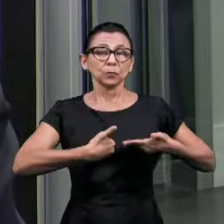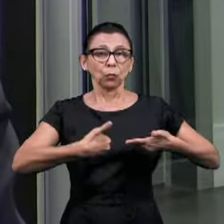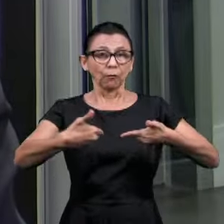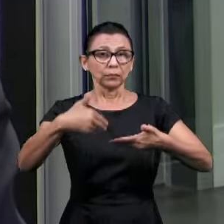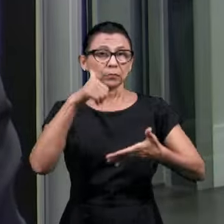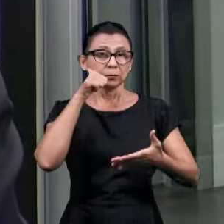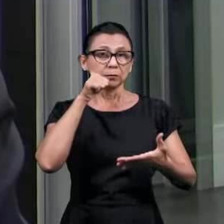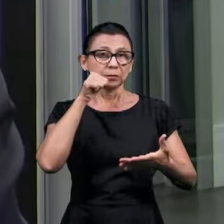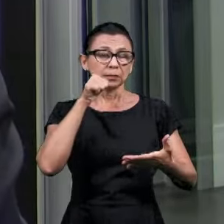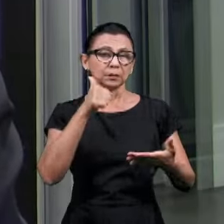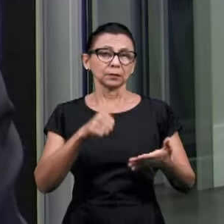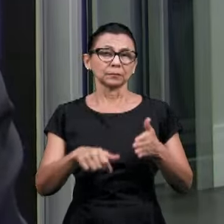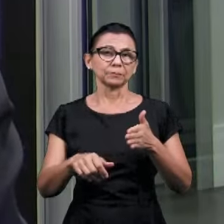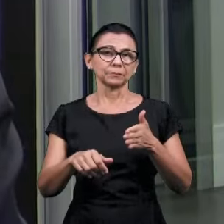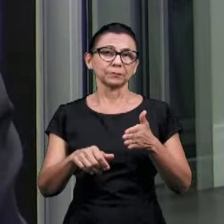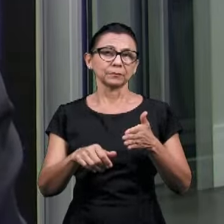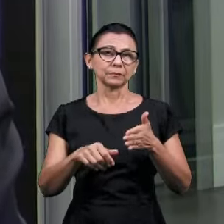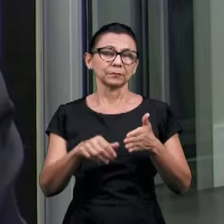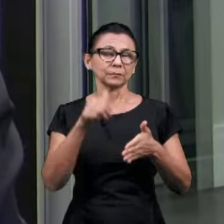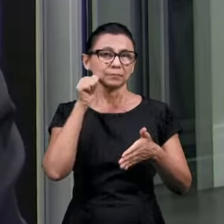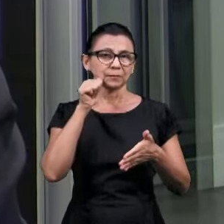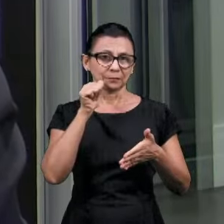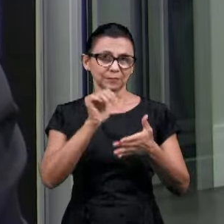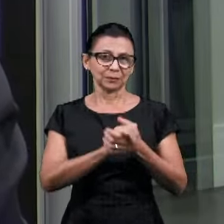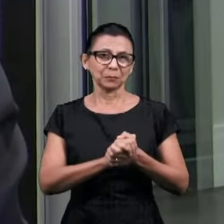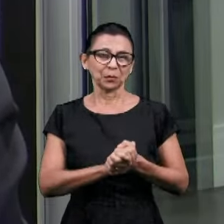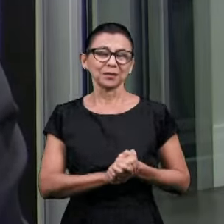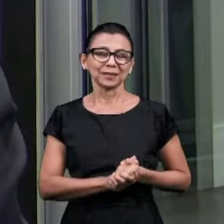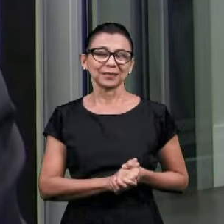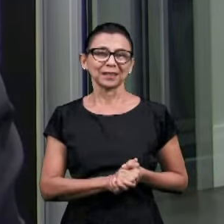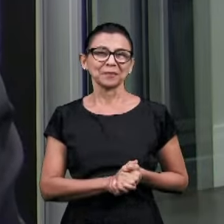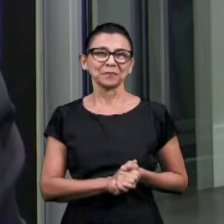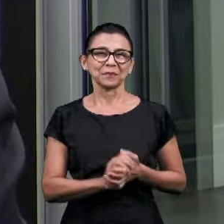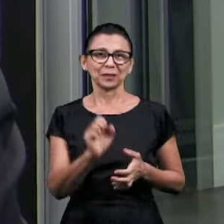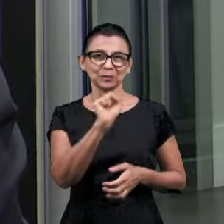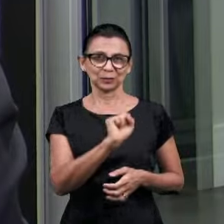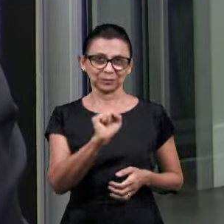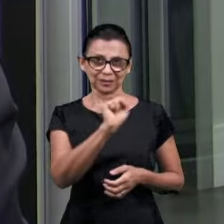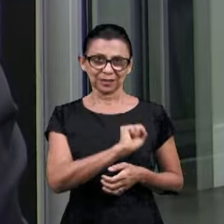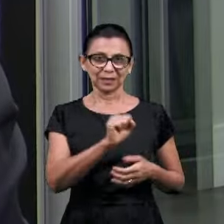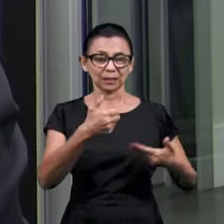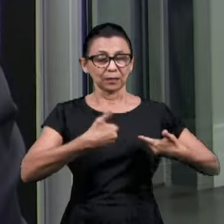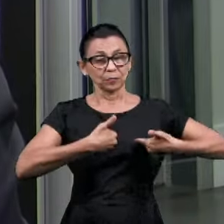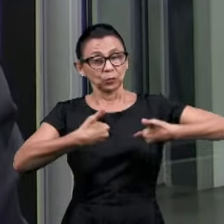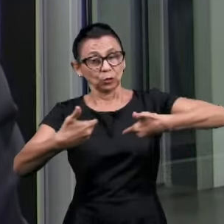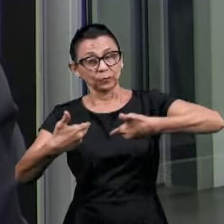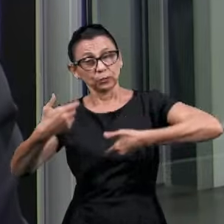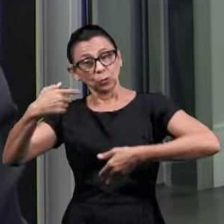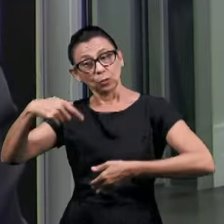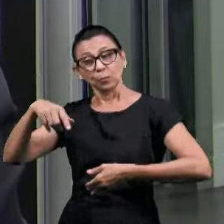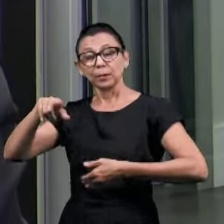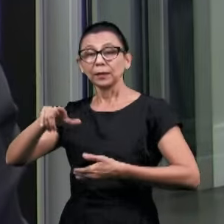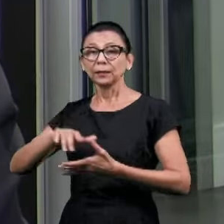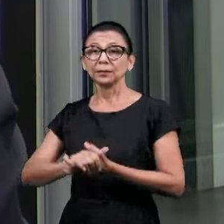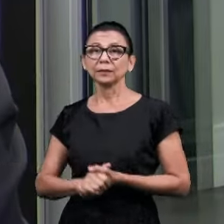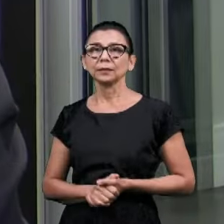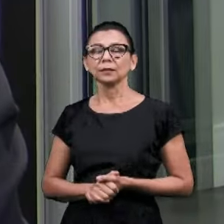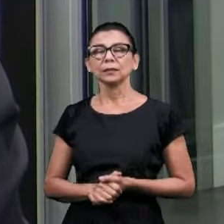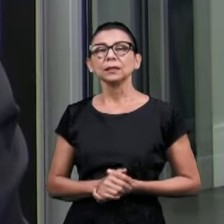1 e eu lembro a mensagem como se fosse hoje. Foi Gênesis